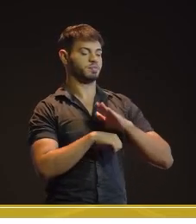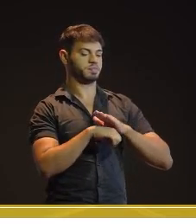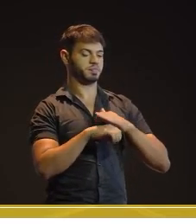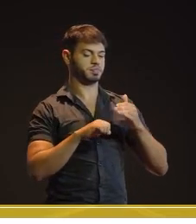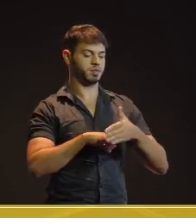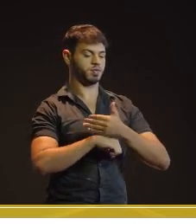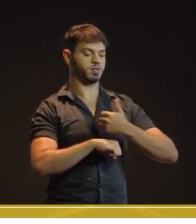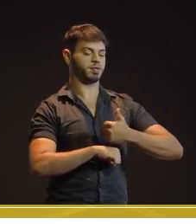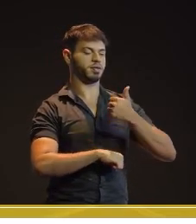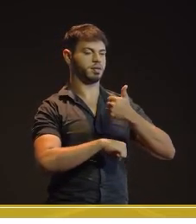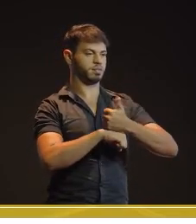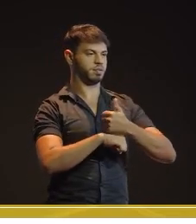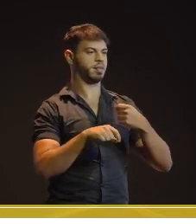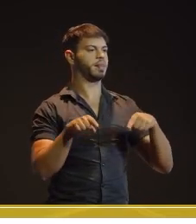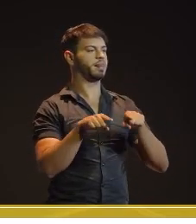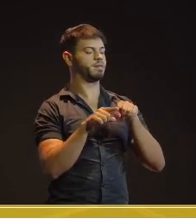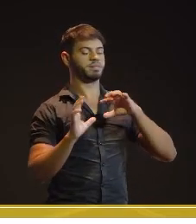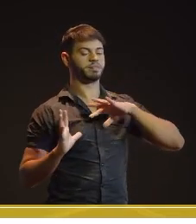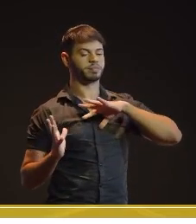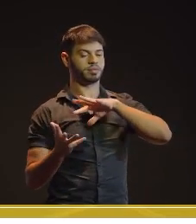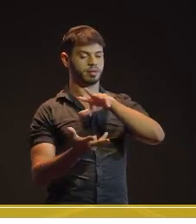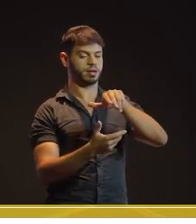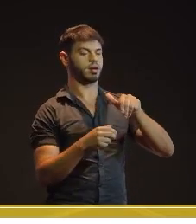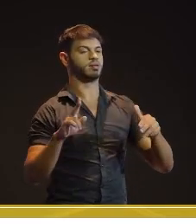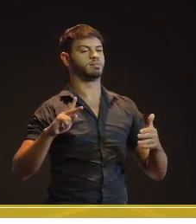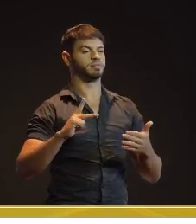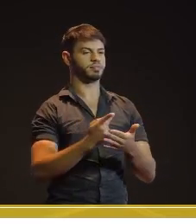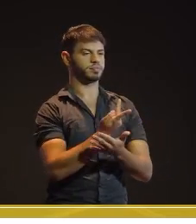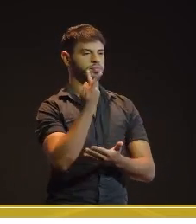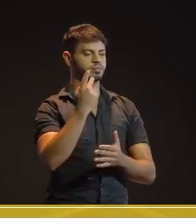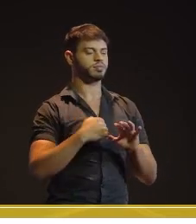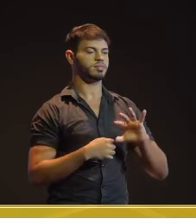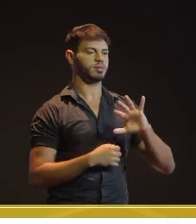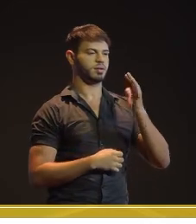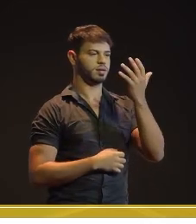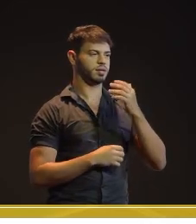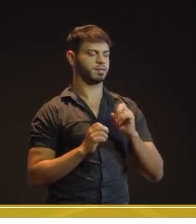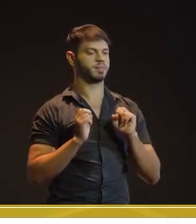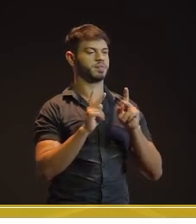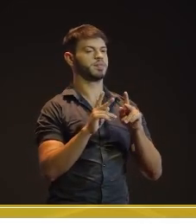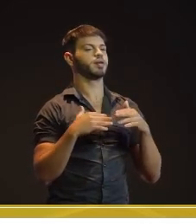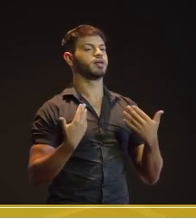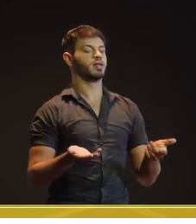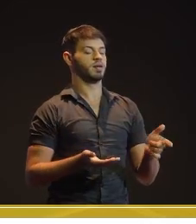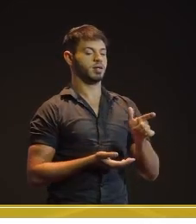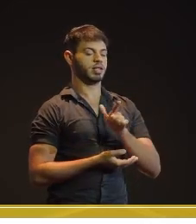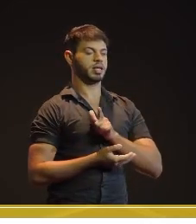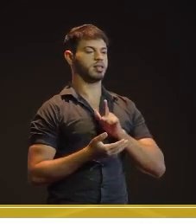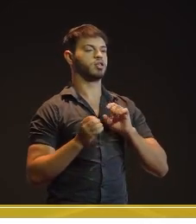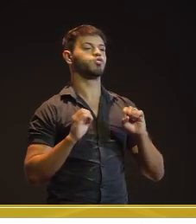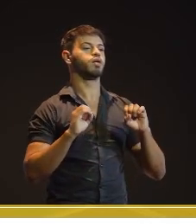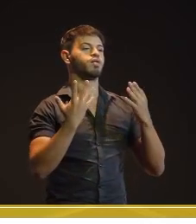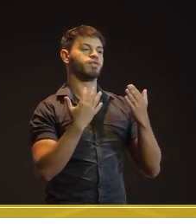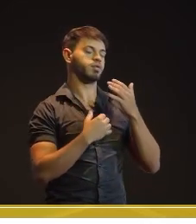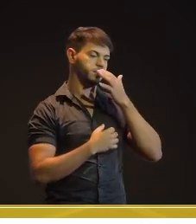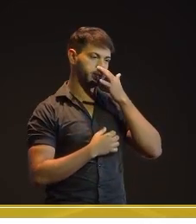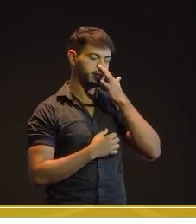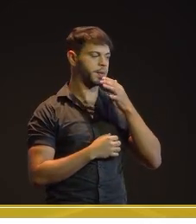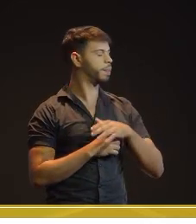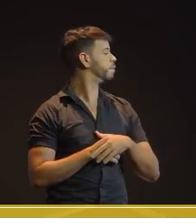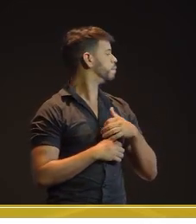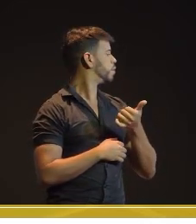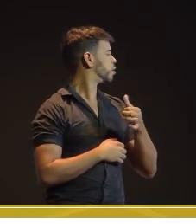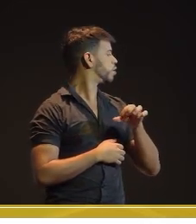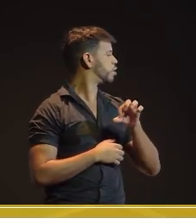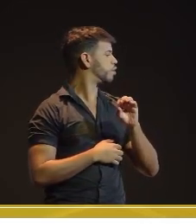otimista. E no mundo inteiro isso tem acontecido. Tá? E aí eu tenho tido eventos de P99, que são